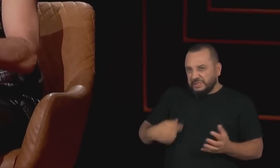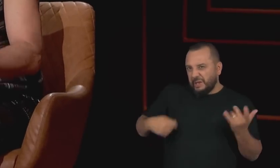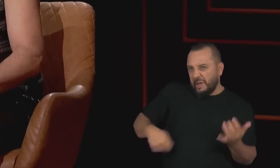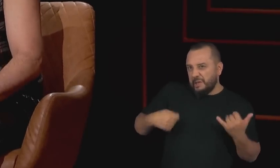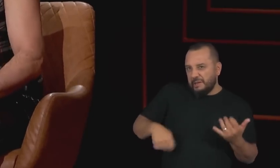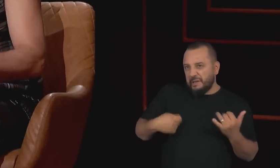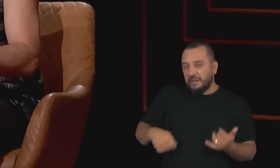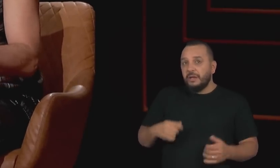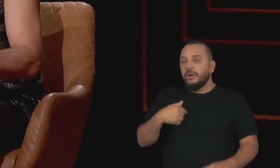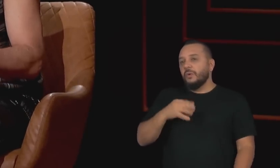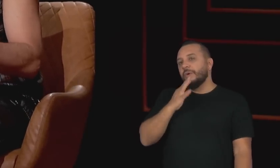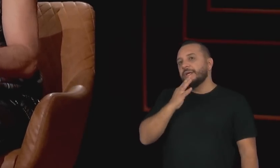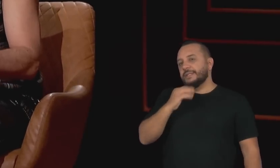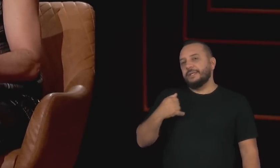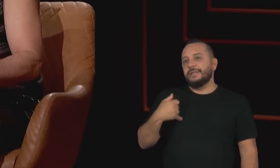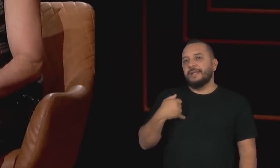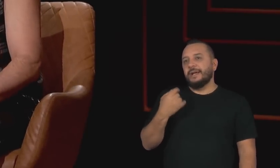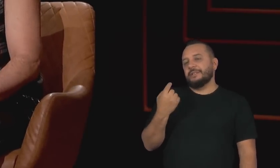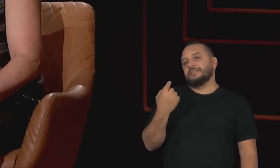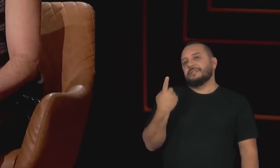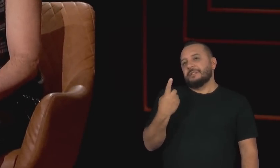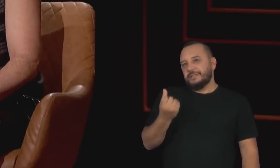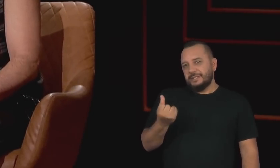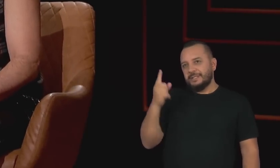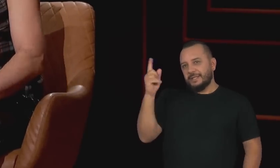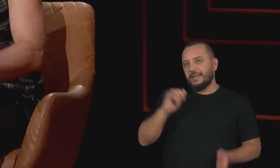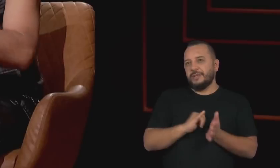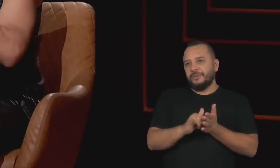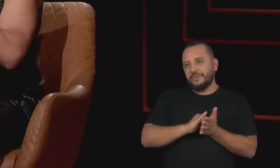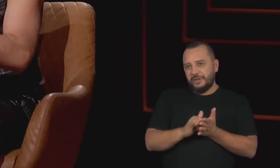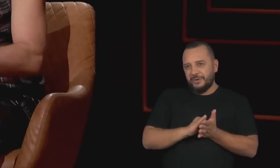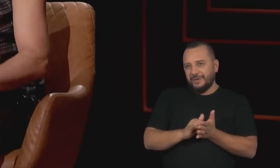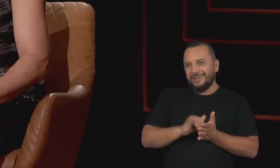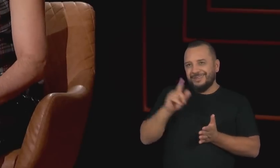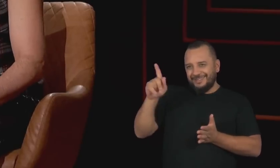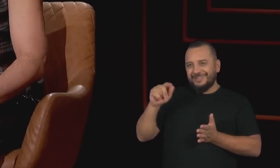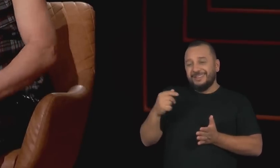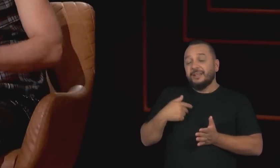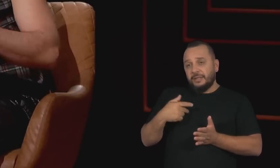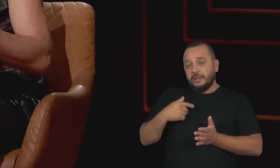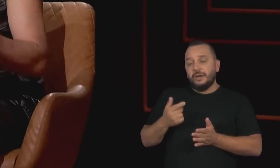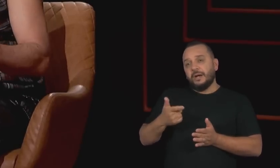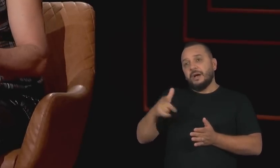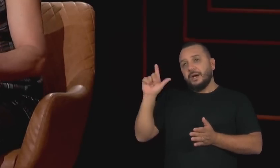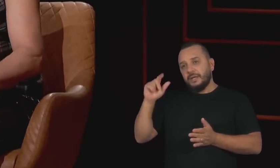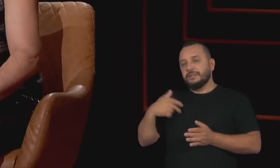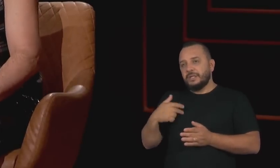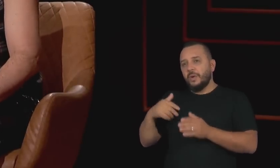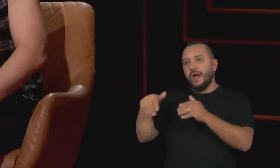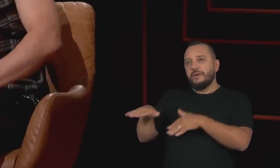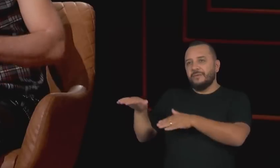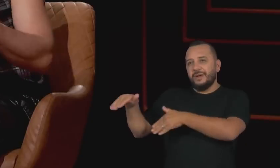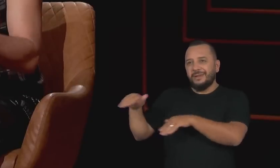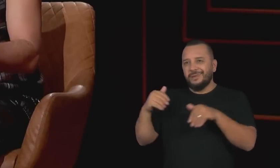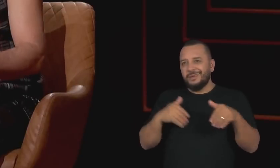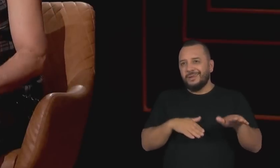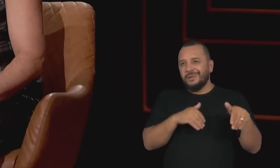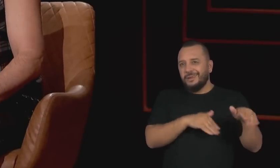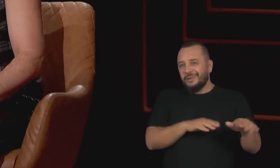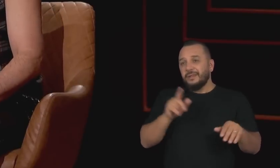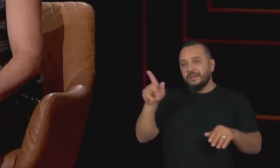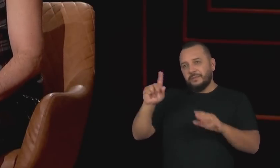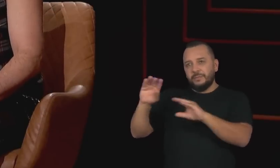minha cara. Eu tinha 16 anos e estava em Nova York. Eu estava voltando do Havaí, todo surfistinha e tal. Mas eu já